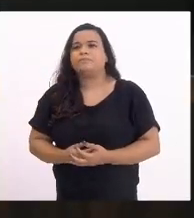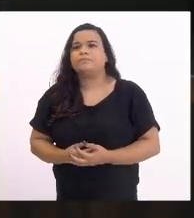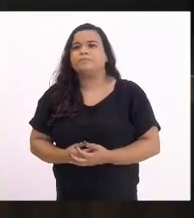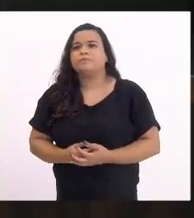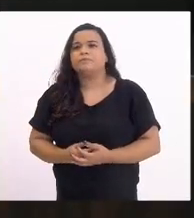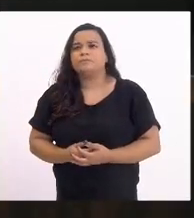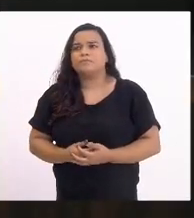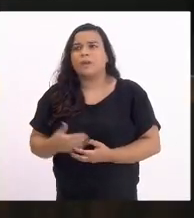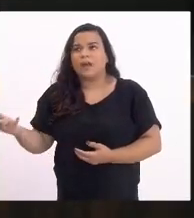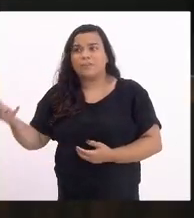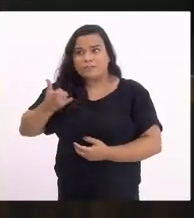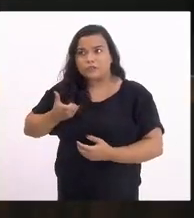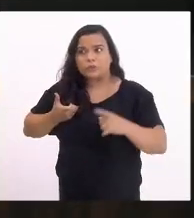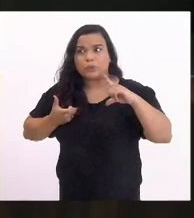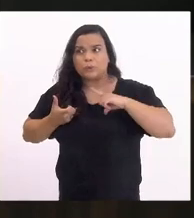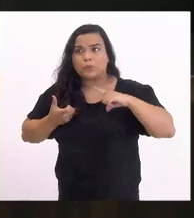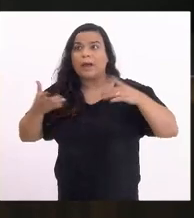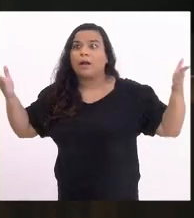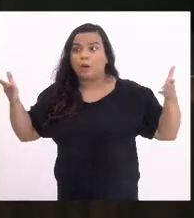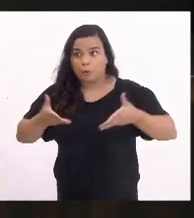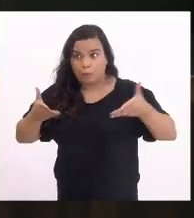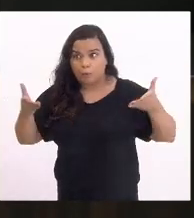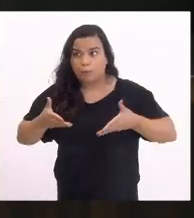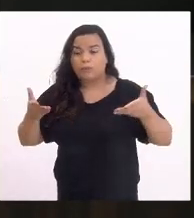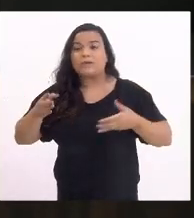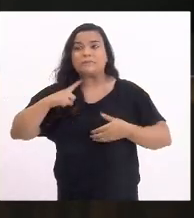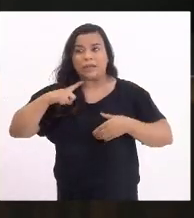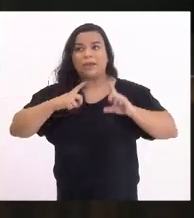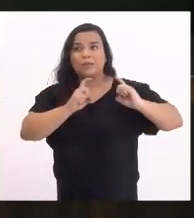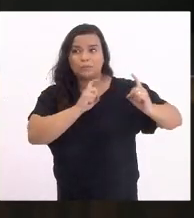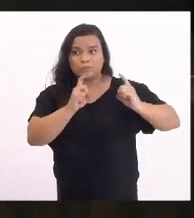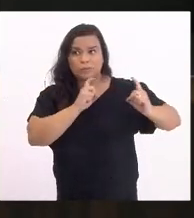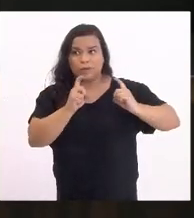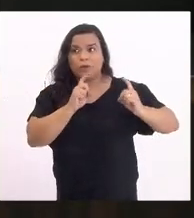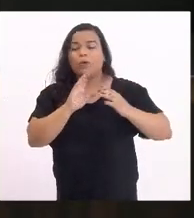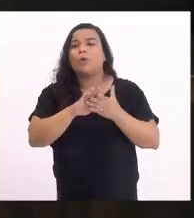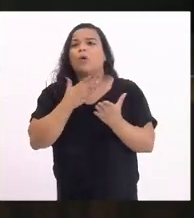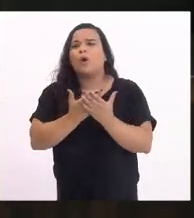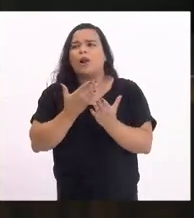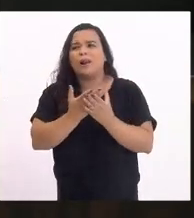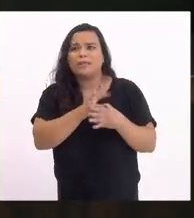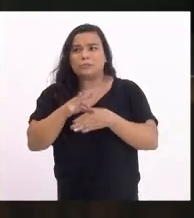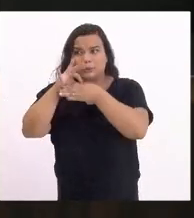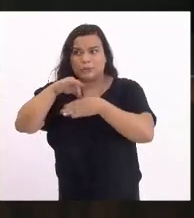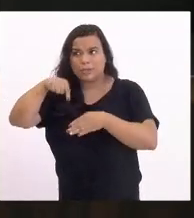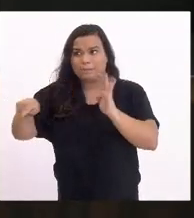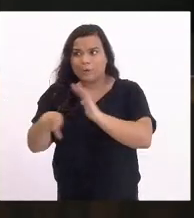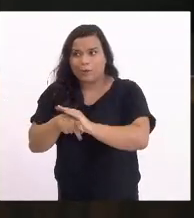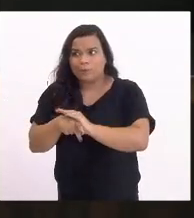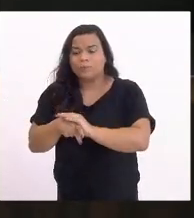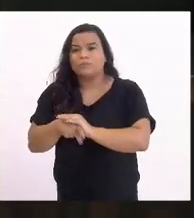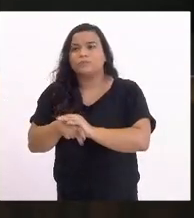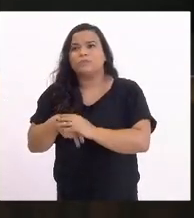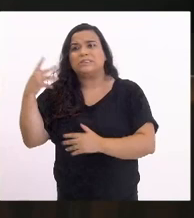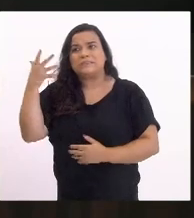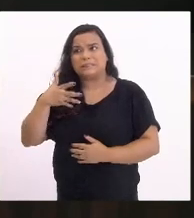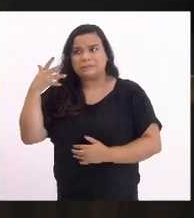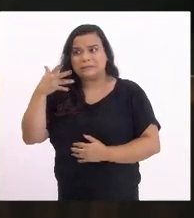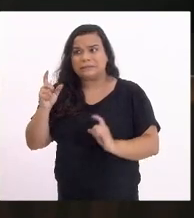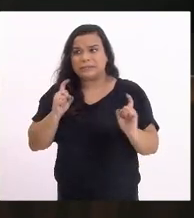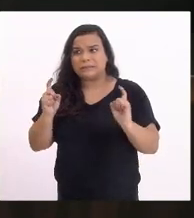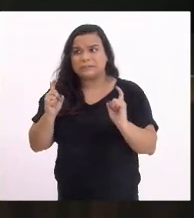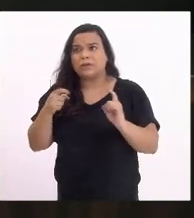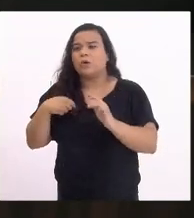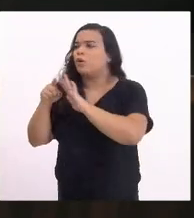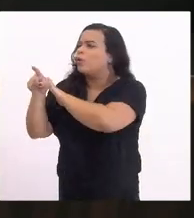Nós somos informados que terá agora uma reunião do Colégio de Líderes aqui na sessão. Eu consulto aí o